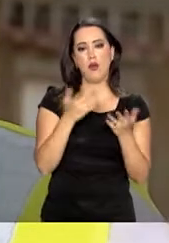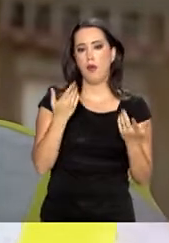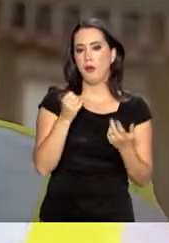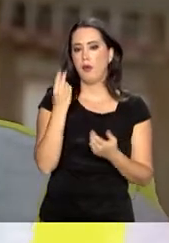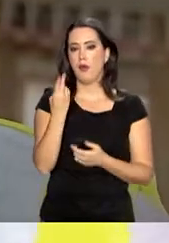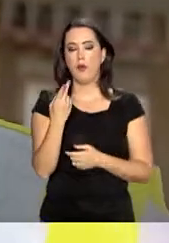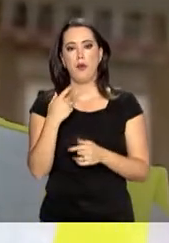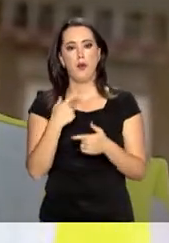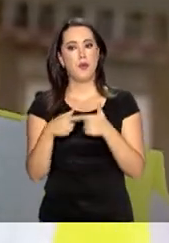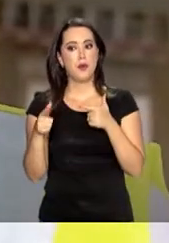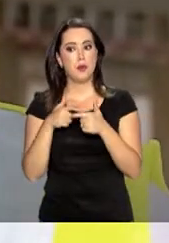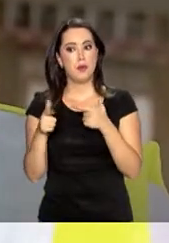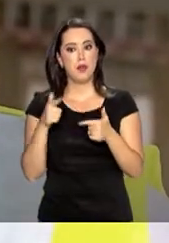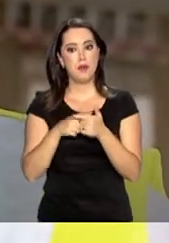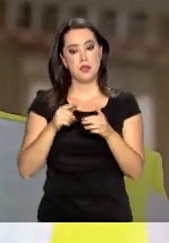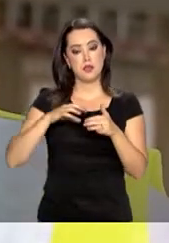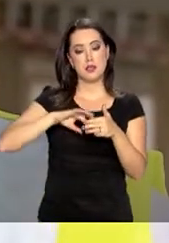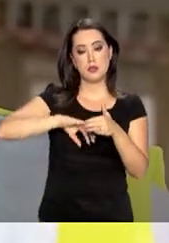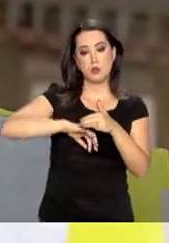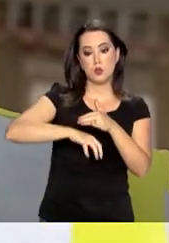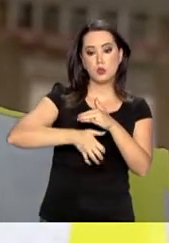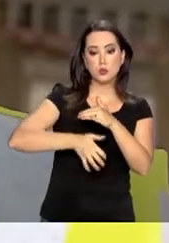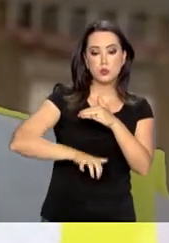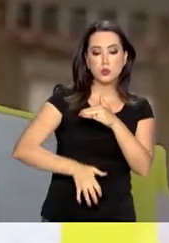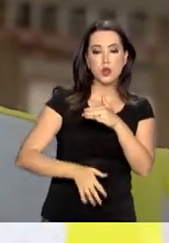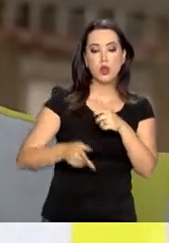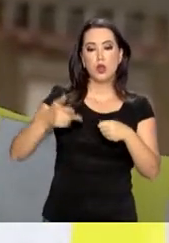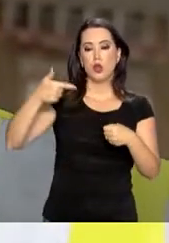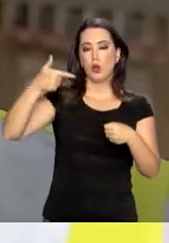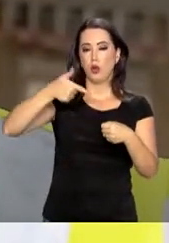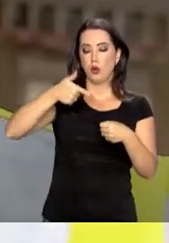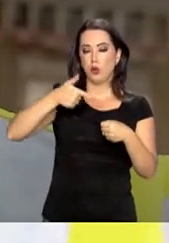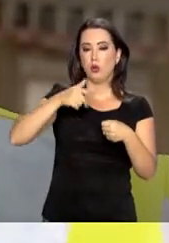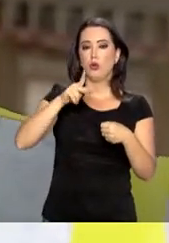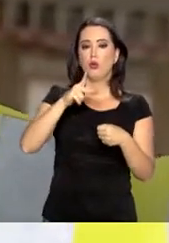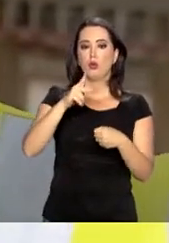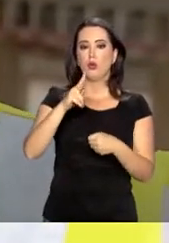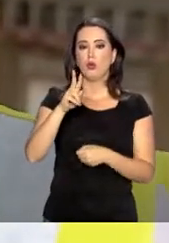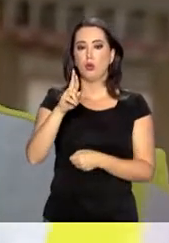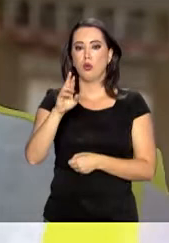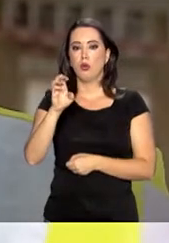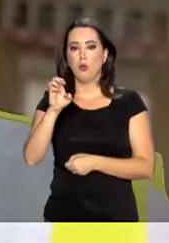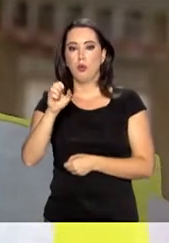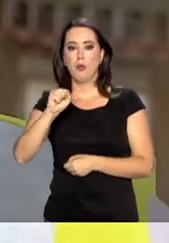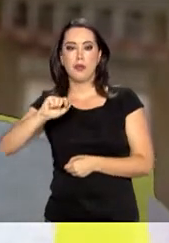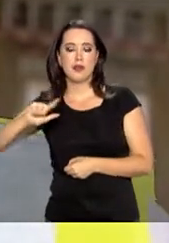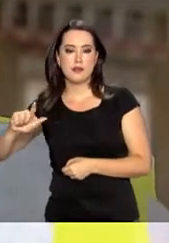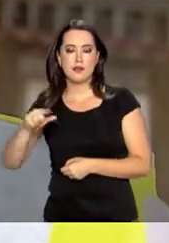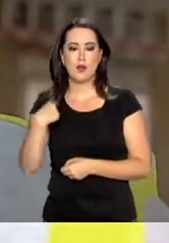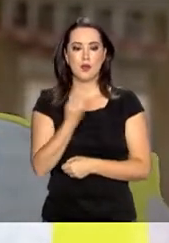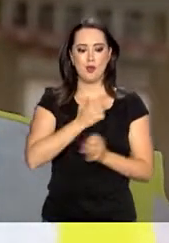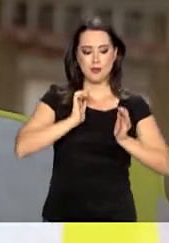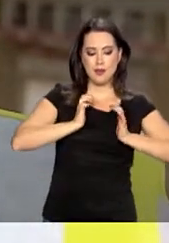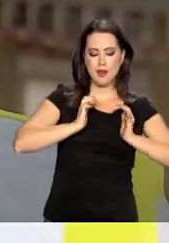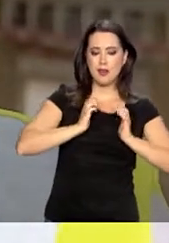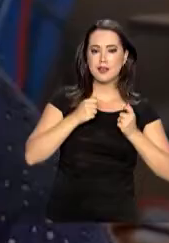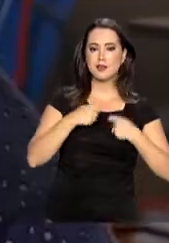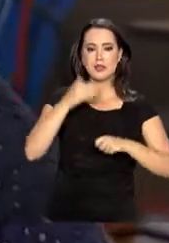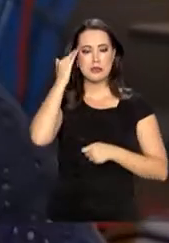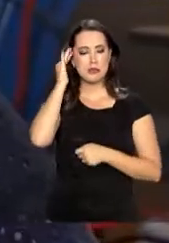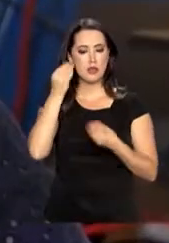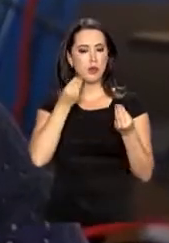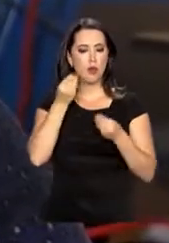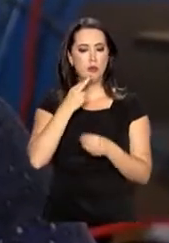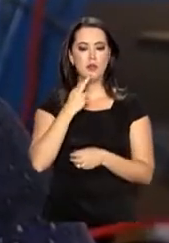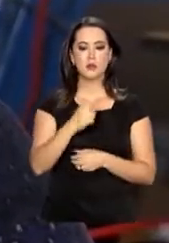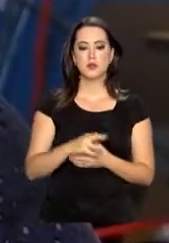do pré-sal, que há muitas características que são próprias do pré-sal. Essa é uma riqueza nossa e a gente tem que entender como resolver isso.